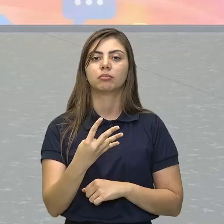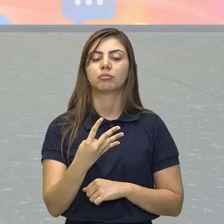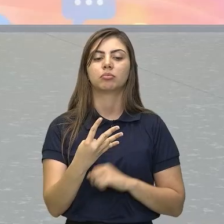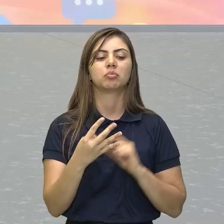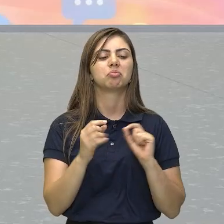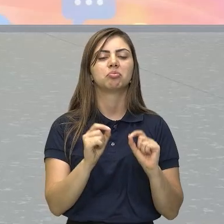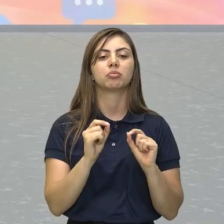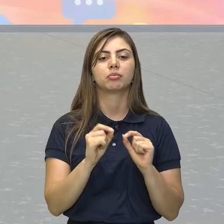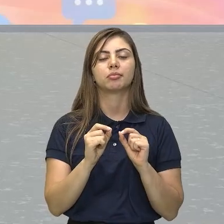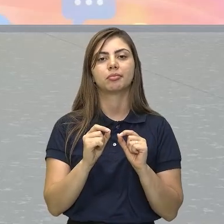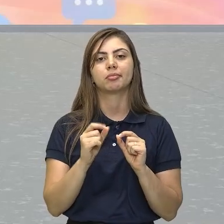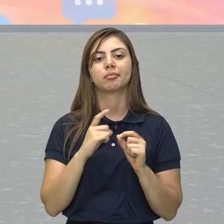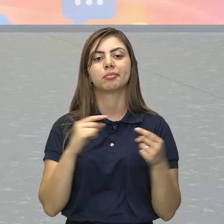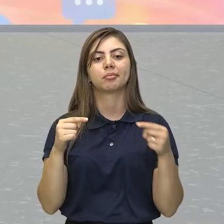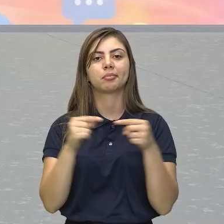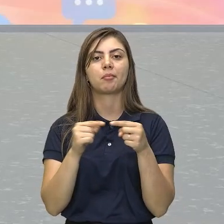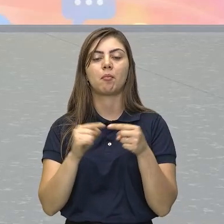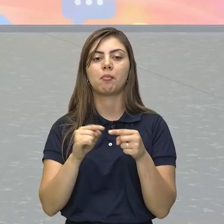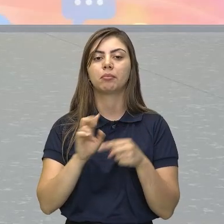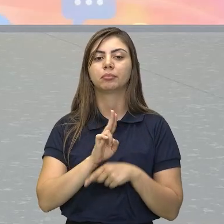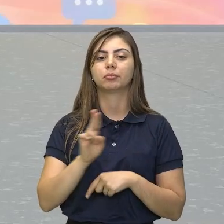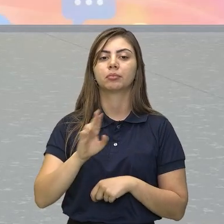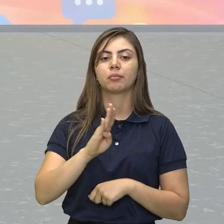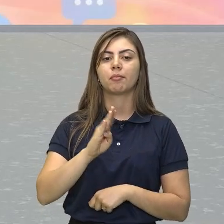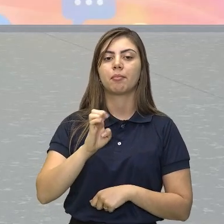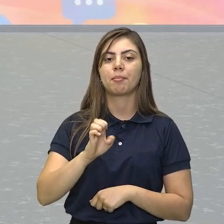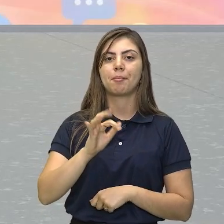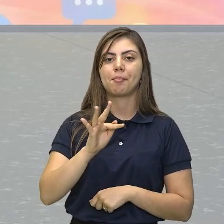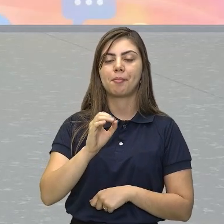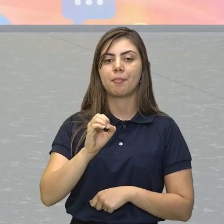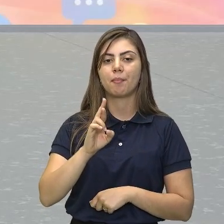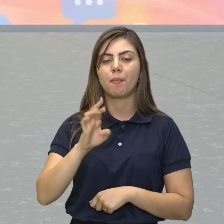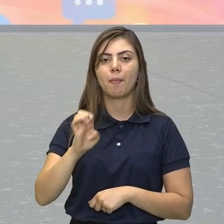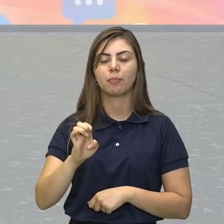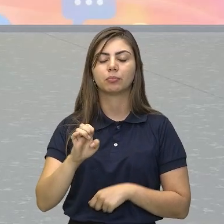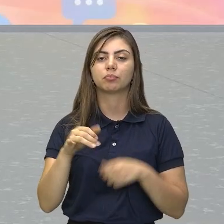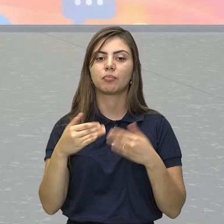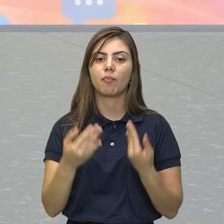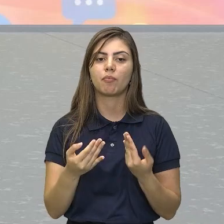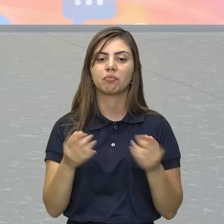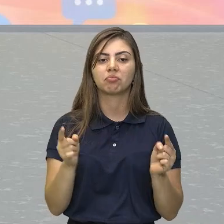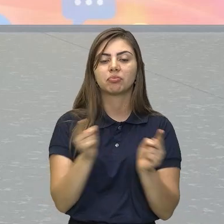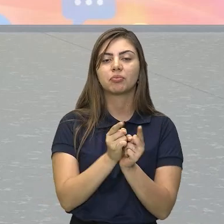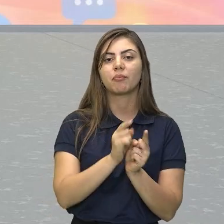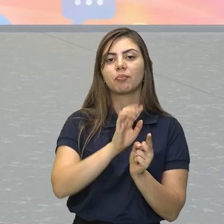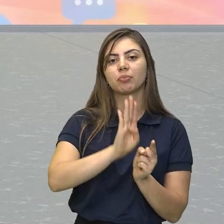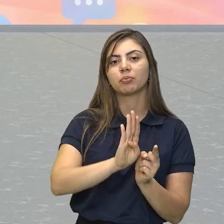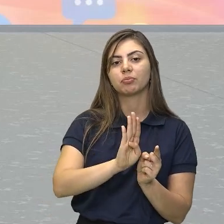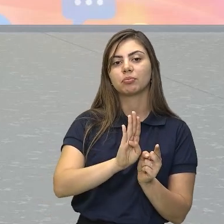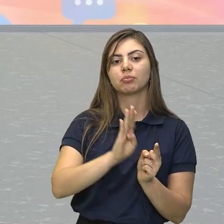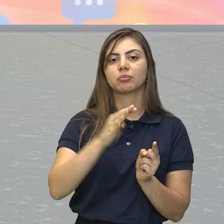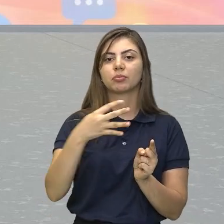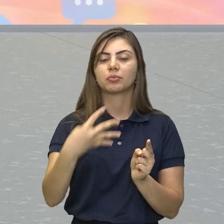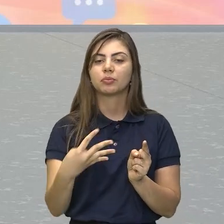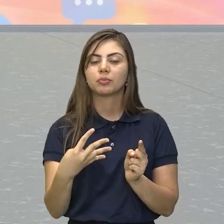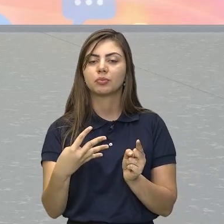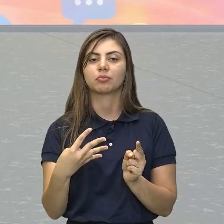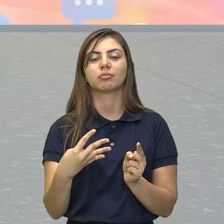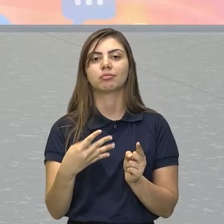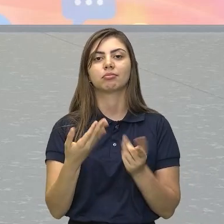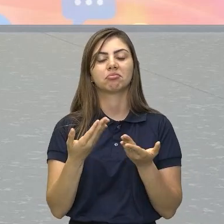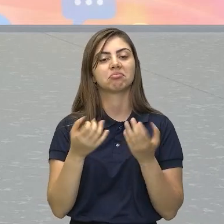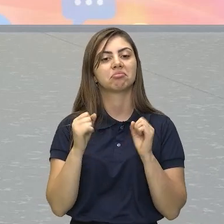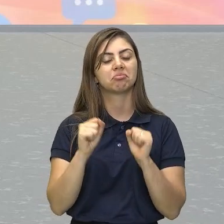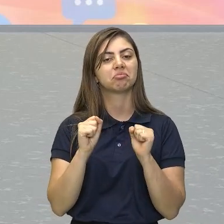número 4, for. E aí fica a mesma sonoridade da palavra. Então, ao invés de escrever, eu posso